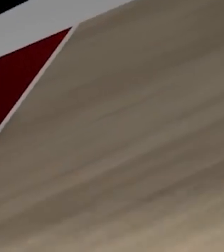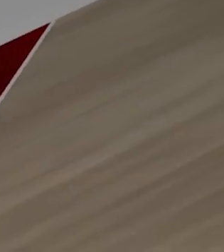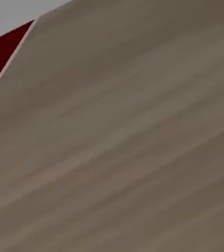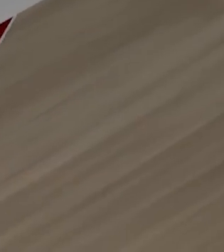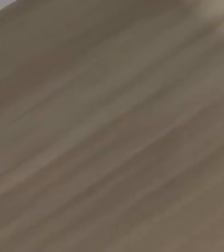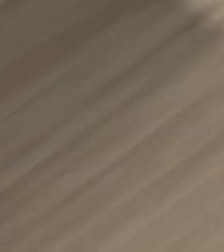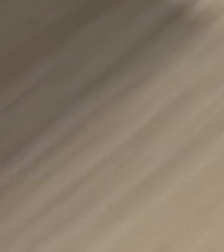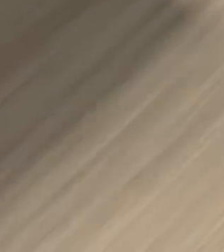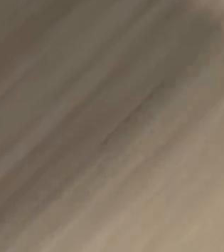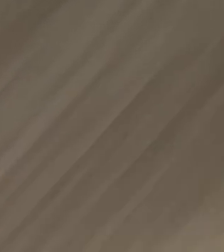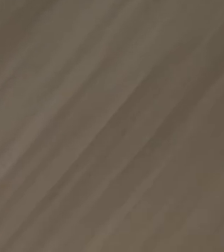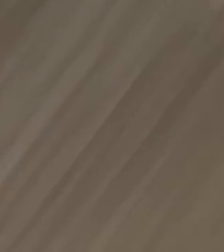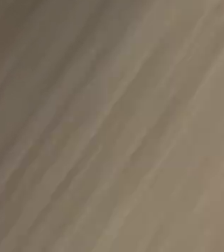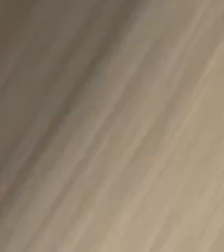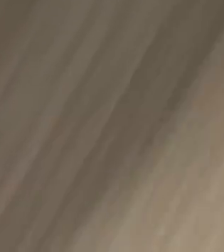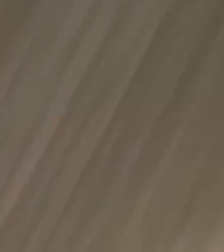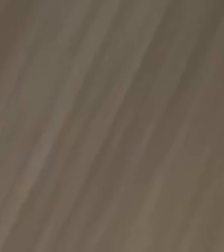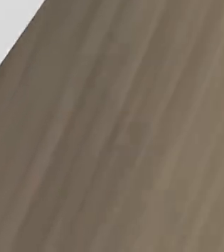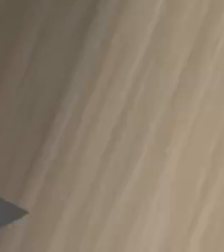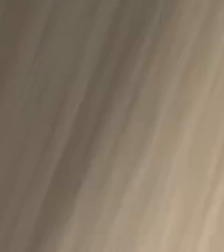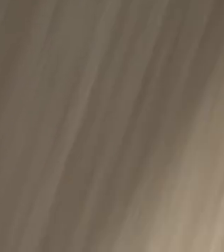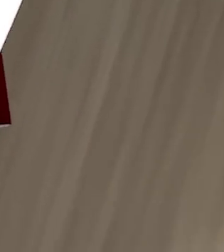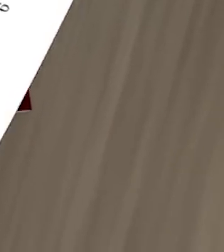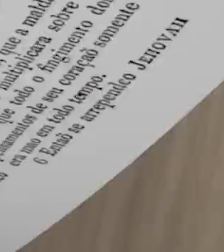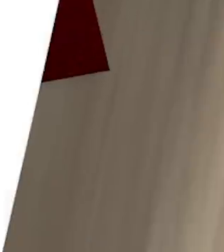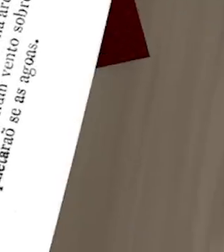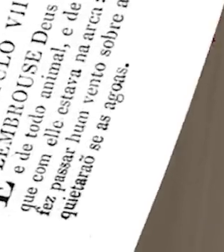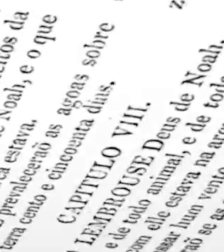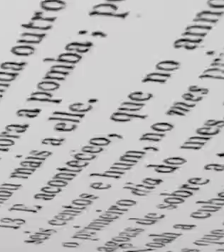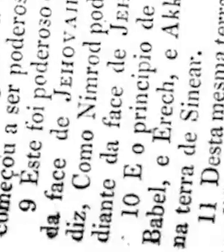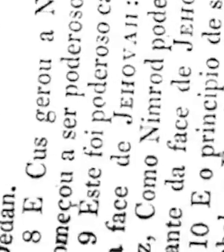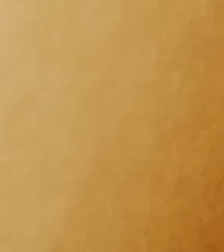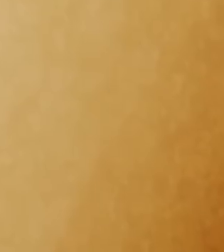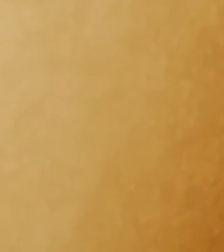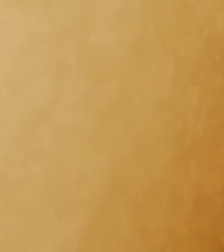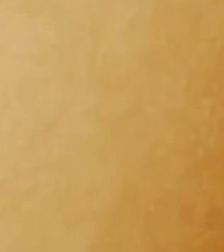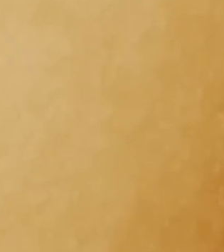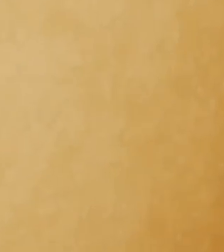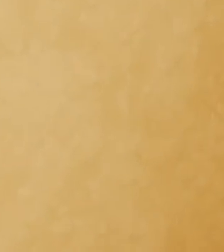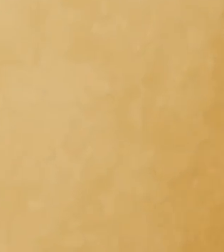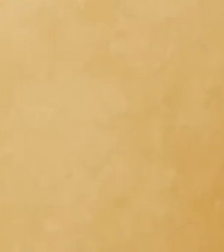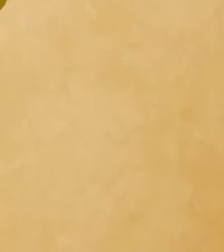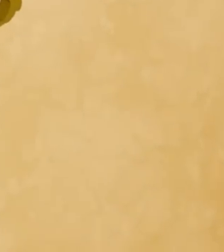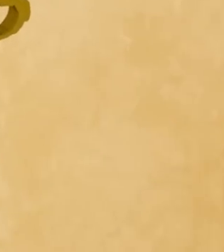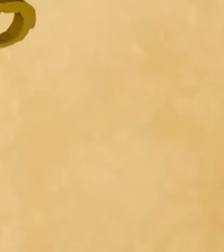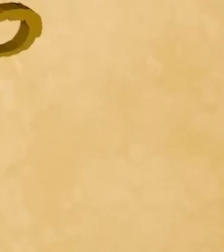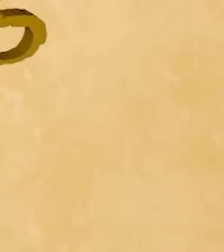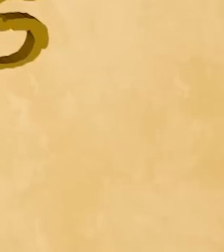Você acabou de assistir na TV Web Manaim Conversas Bíblicas.